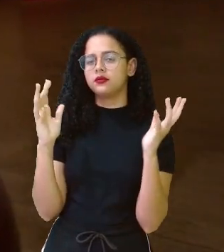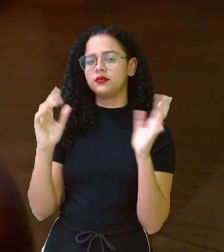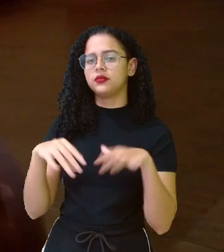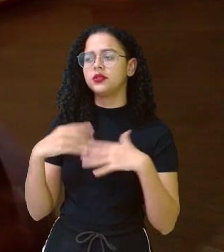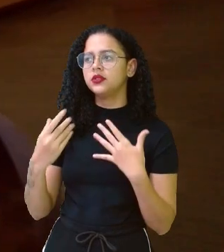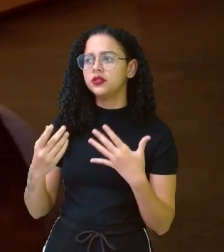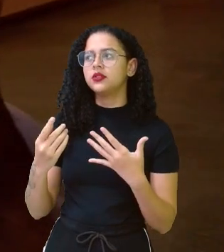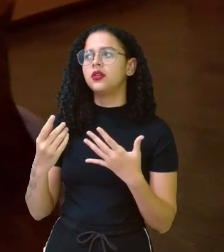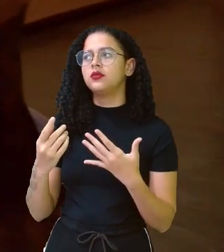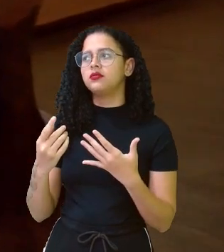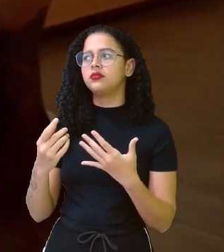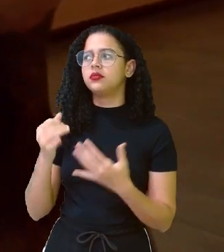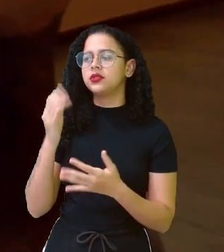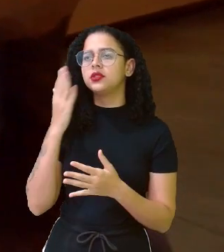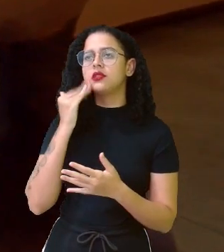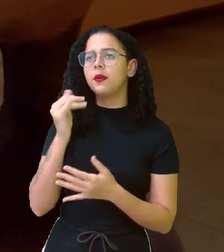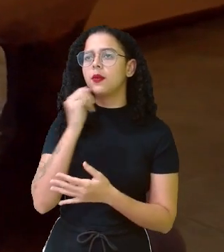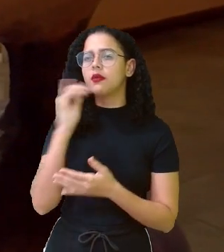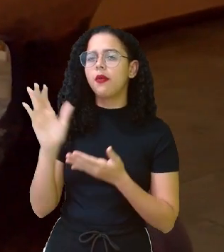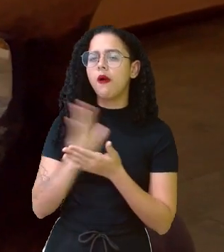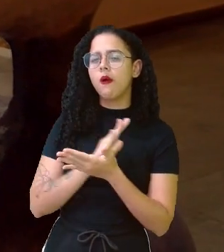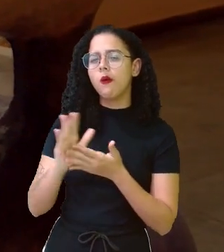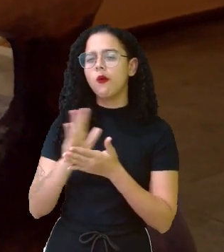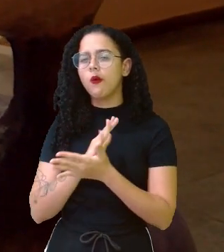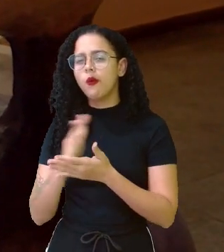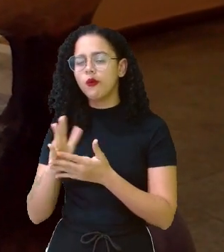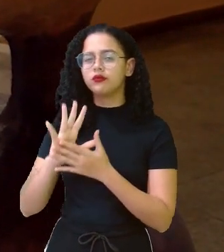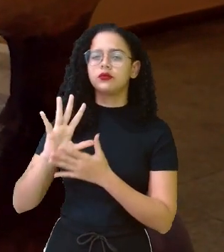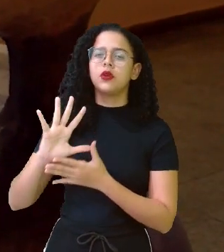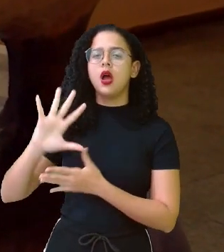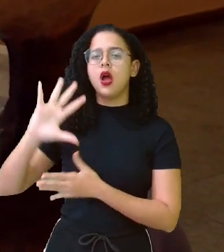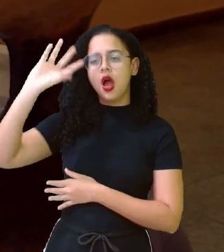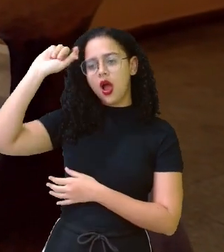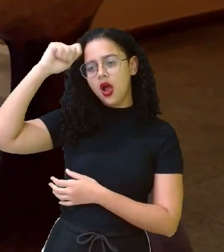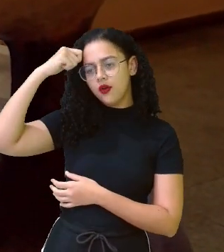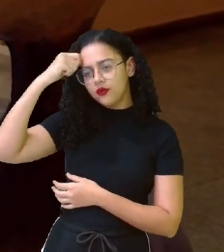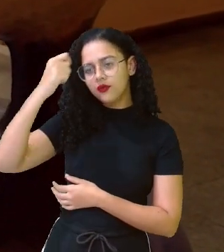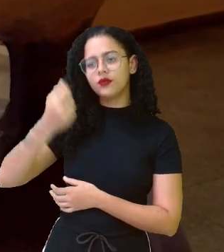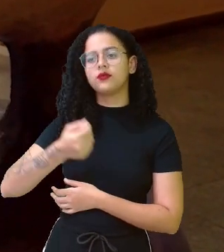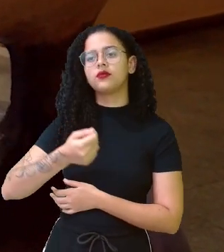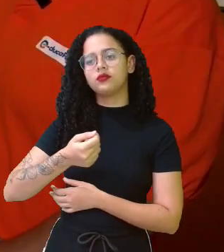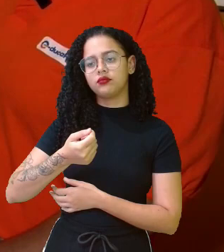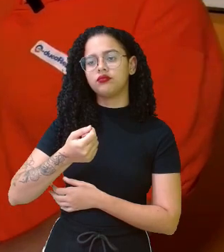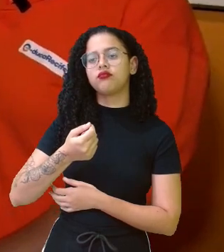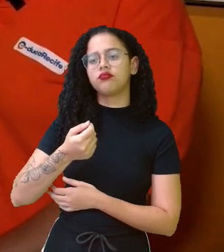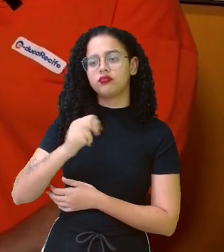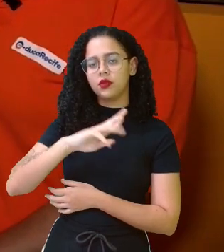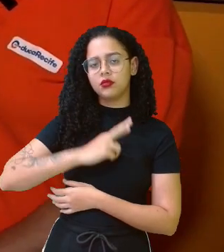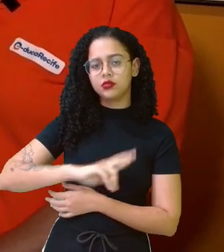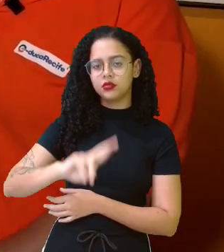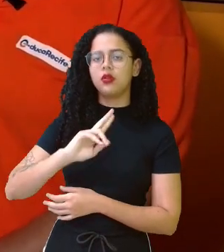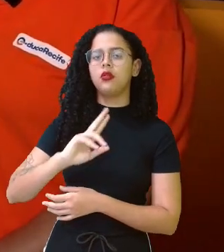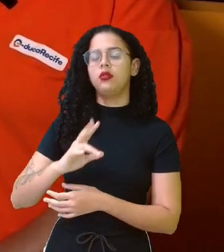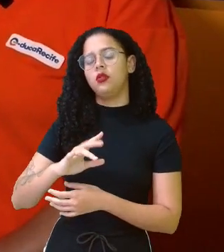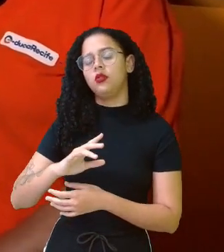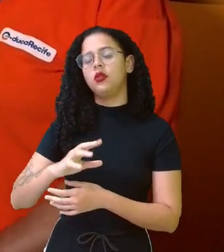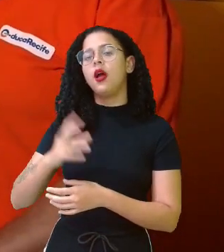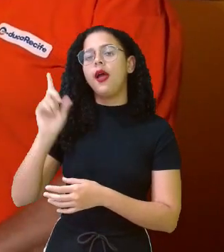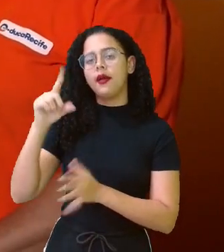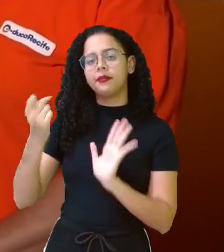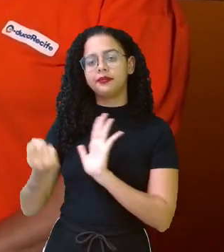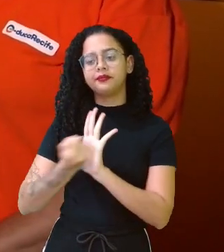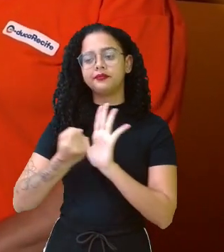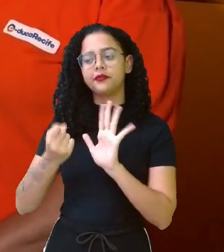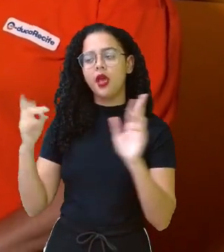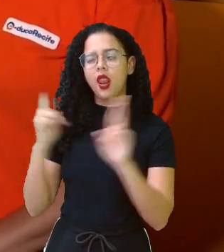vez que a gente sabe, por exemplo, que alguns elementos da religião afro, elas vão se utilizar desse animal como também uma simbologia em relação a isso.